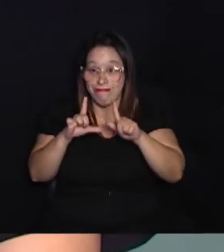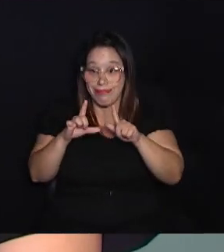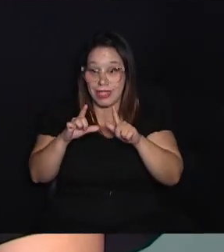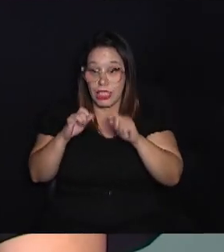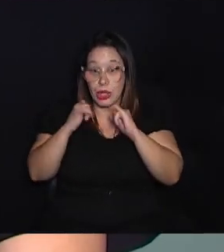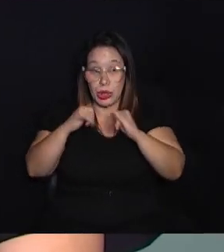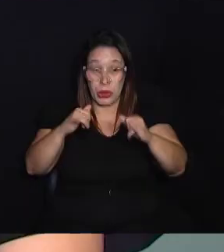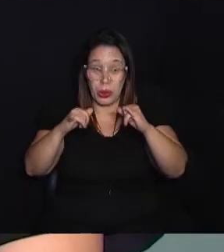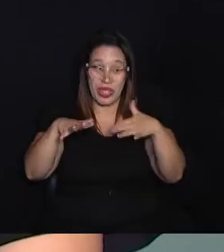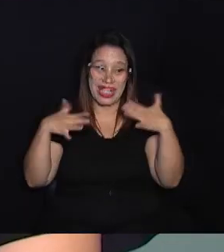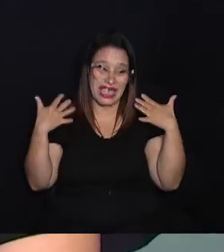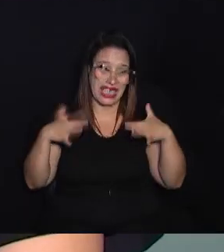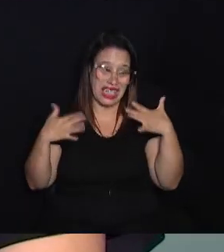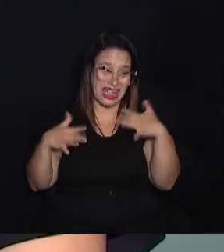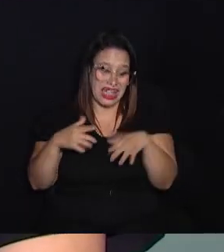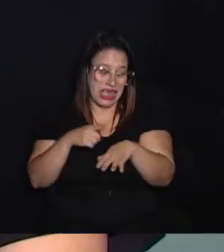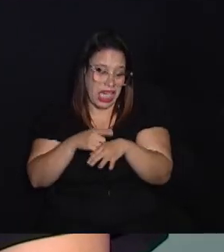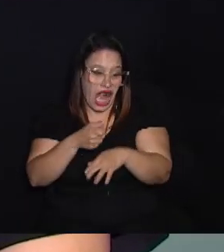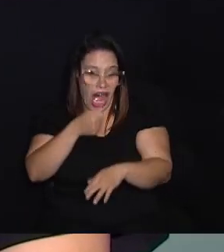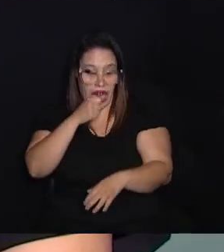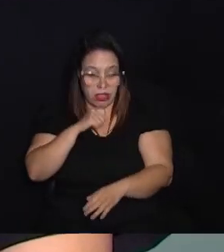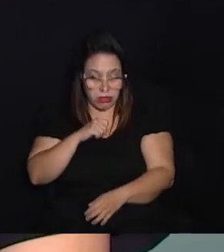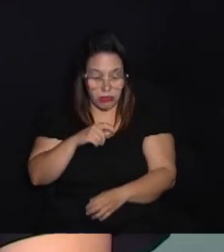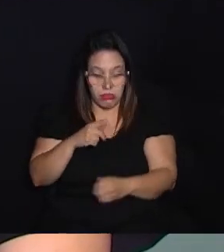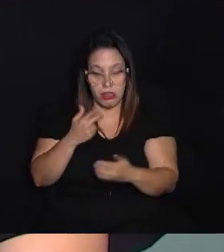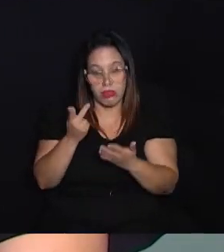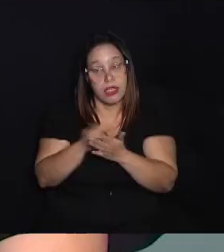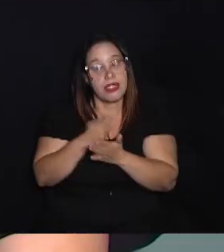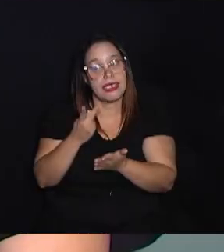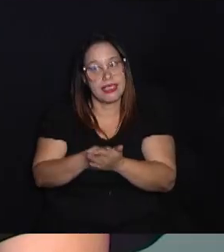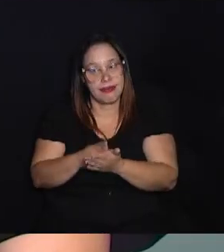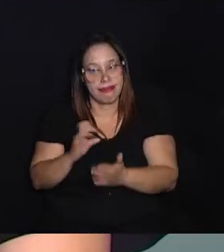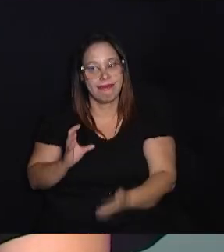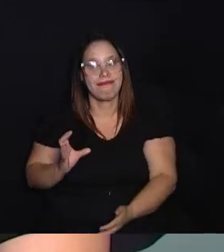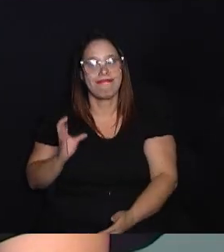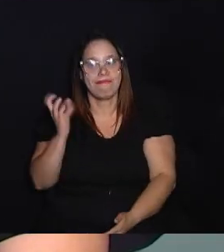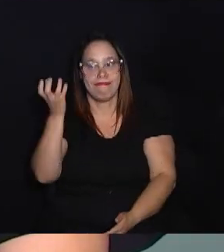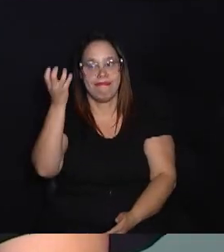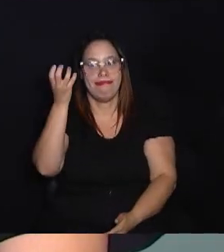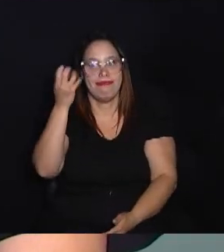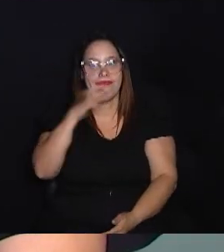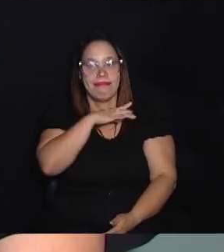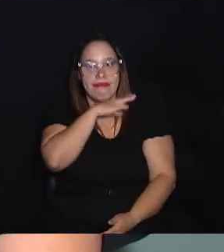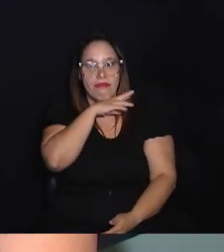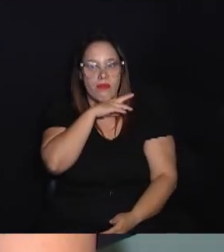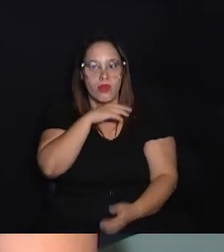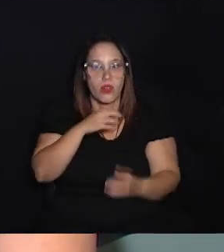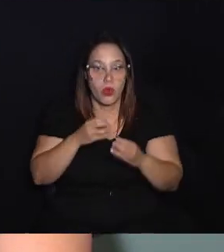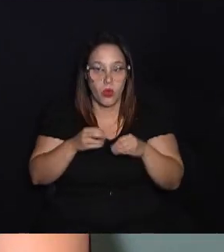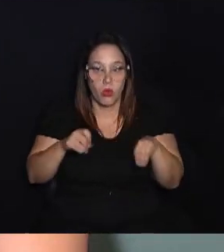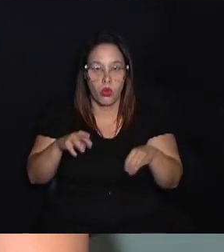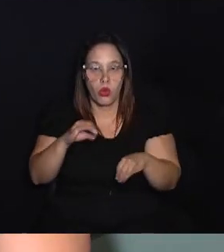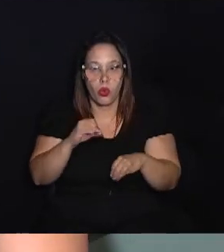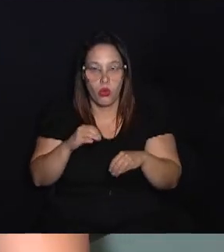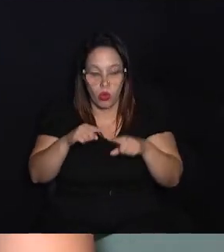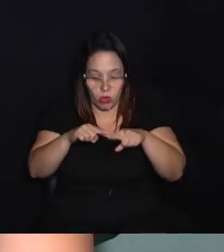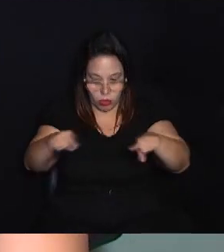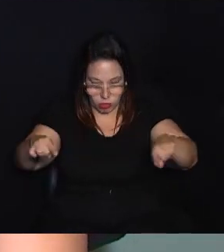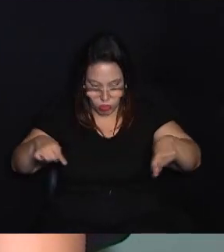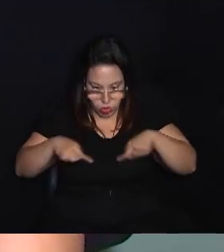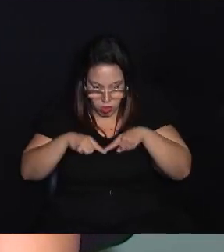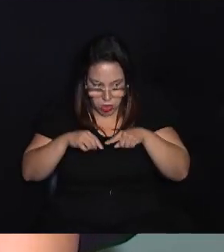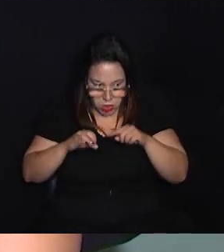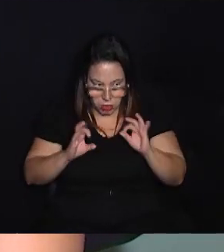é chance de ingestão de corpo estranho, tá? Então isso também pode acontecer. Então é um animal que a gente tem que deixar solto em um ambiente controlado,